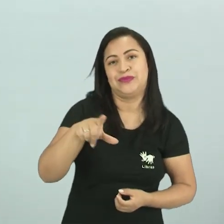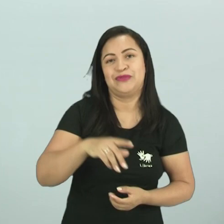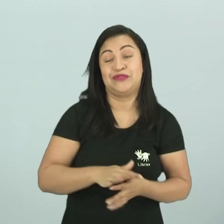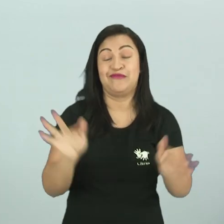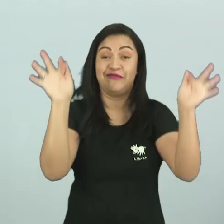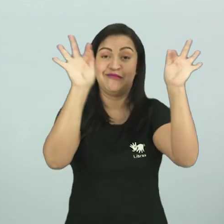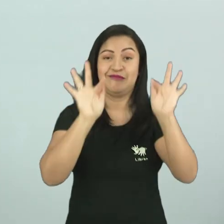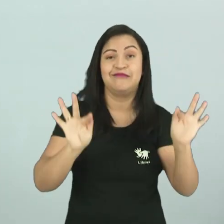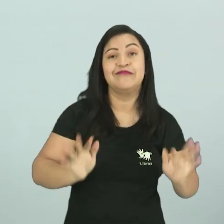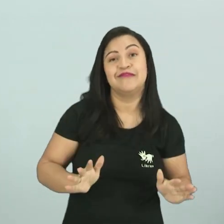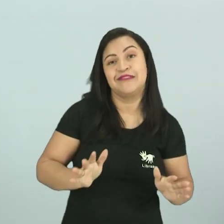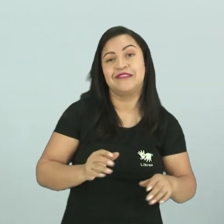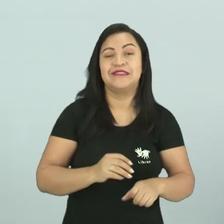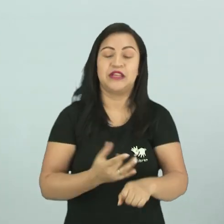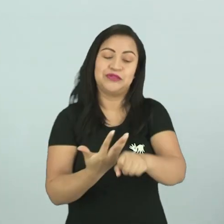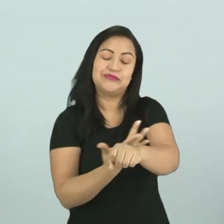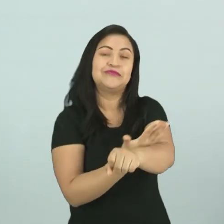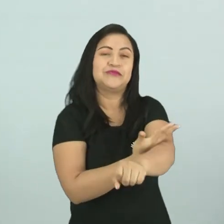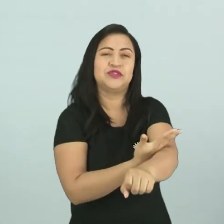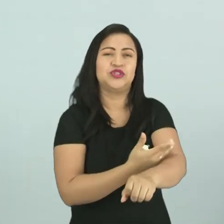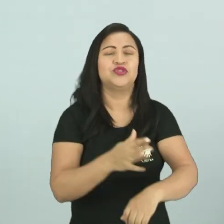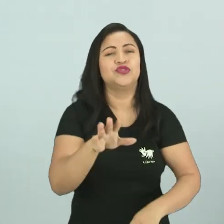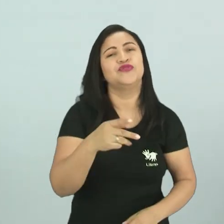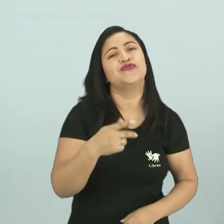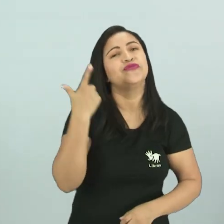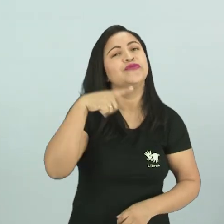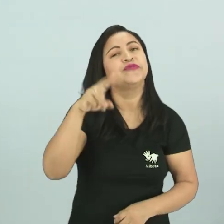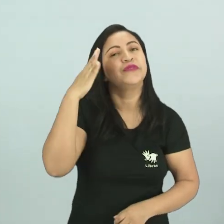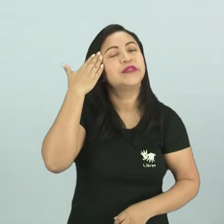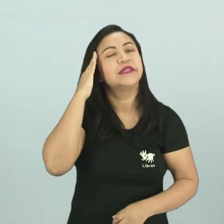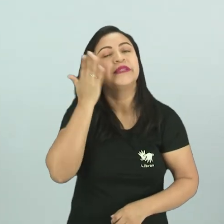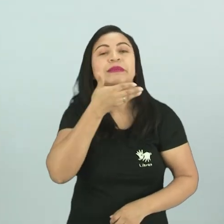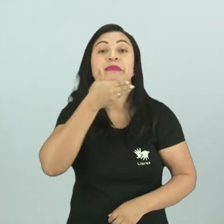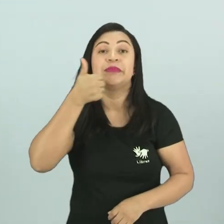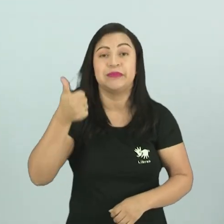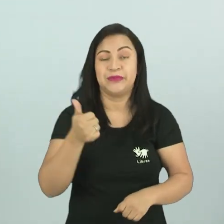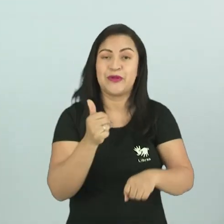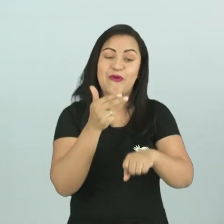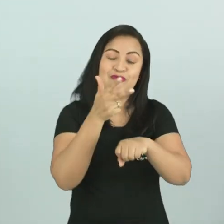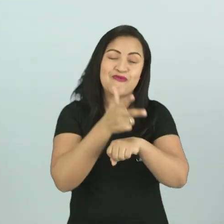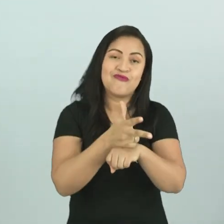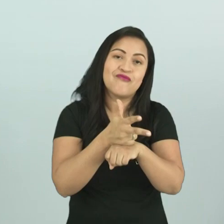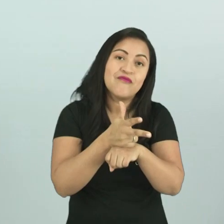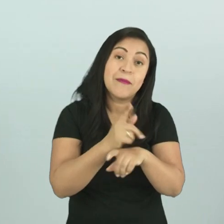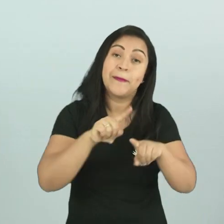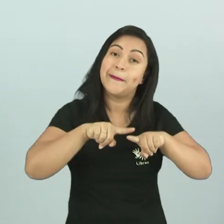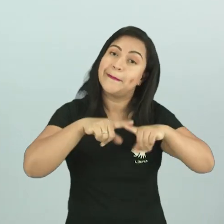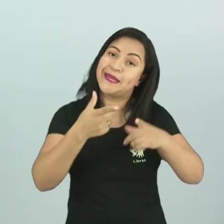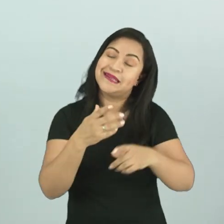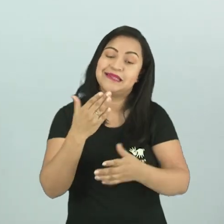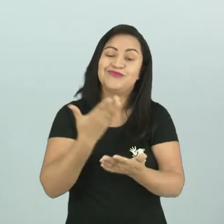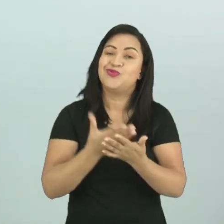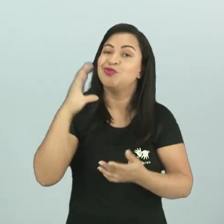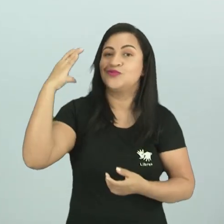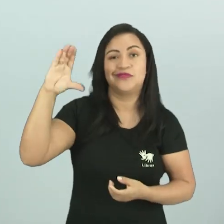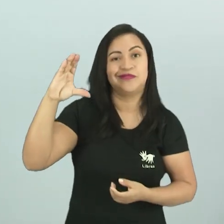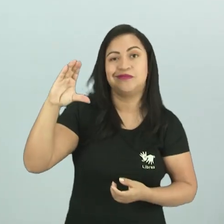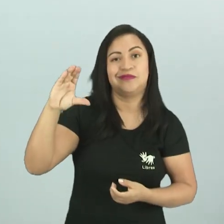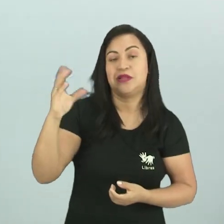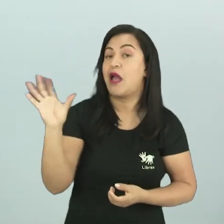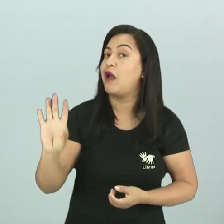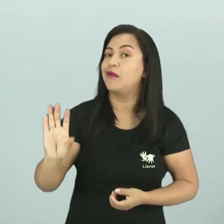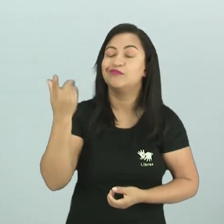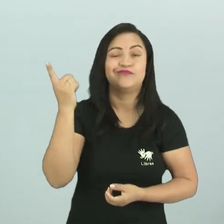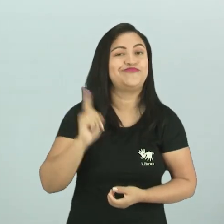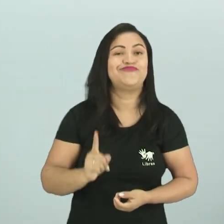felicidade maior assistindo aquele filme. Você consiga entender melhor aquele filme. Mas do ponto de vista científico, isso não